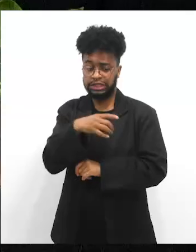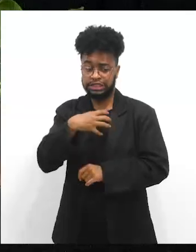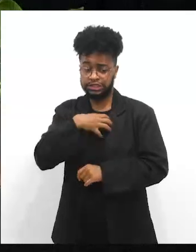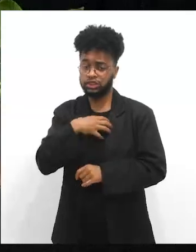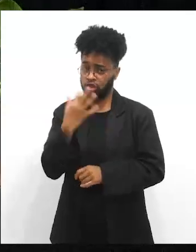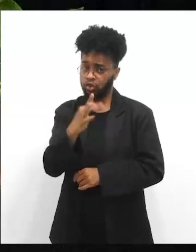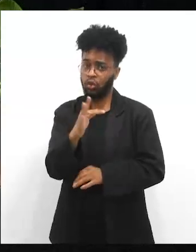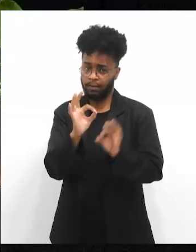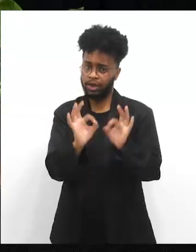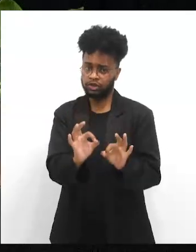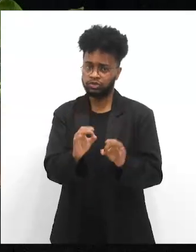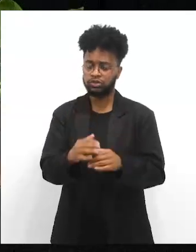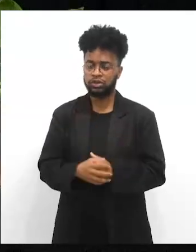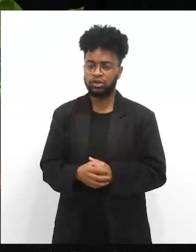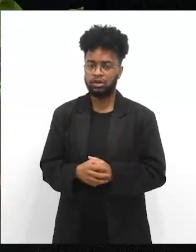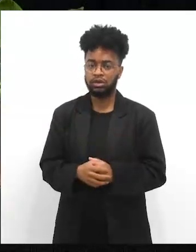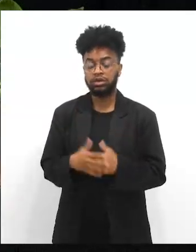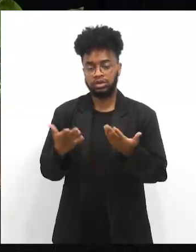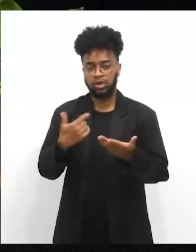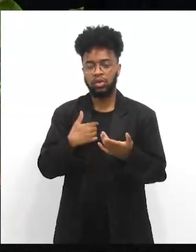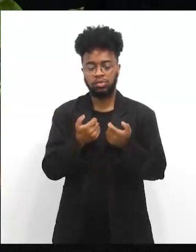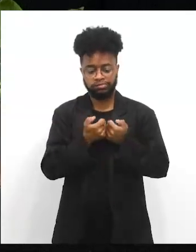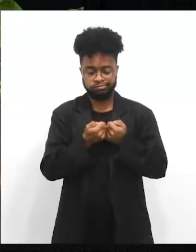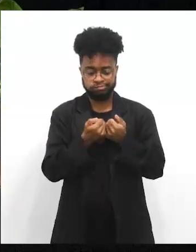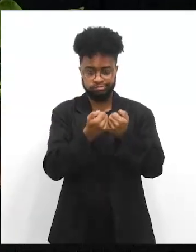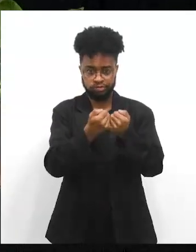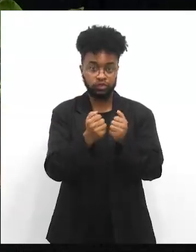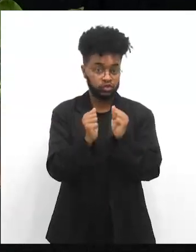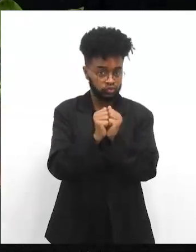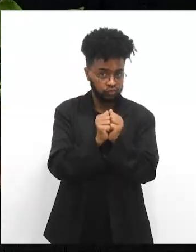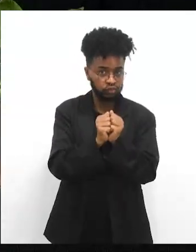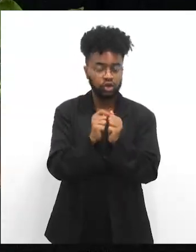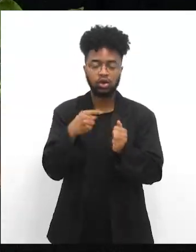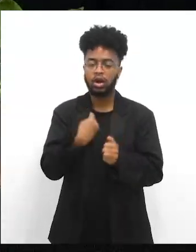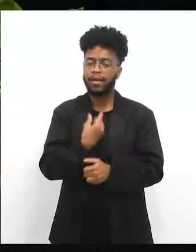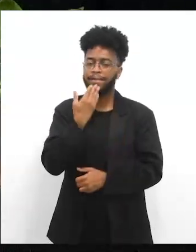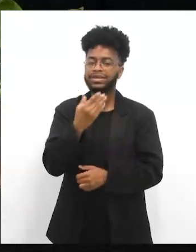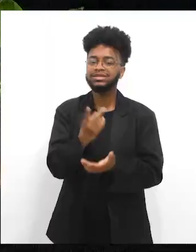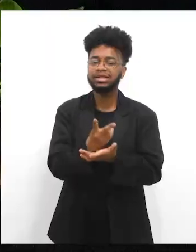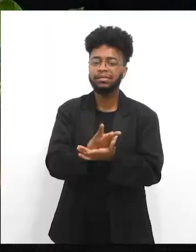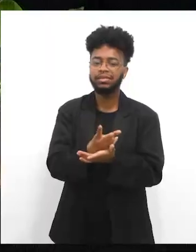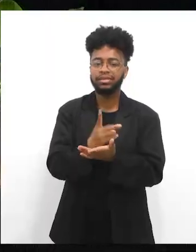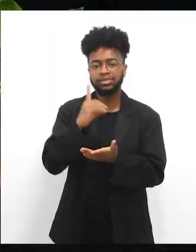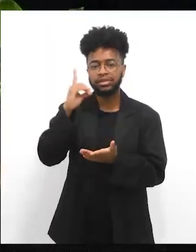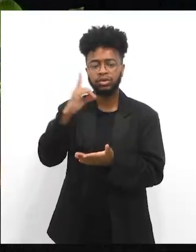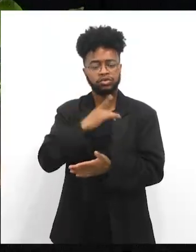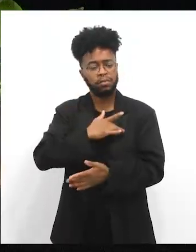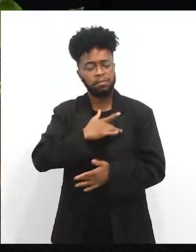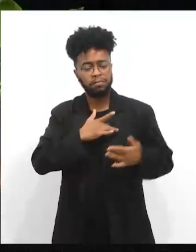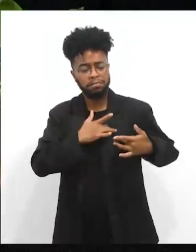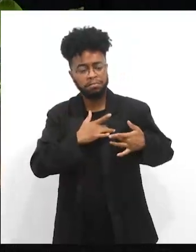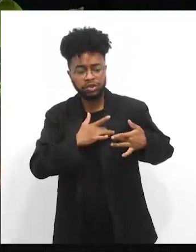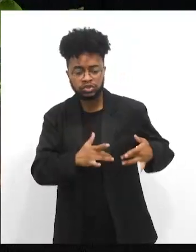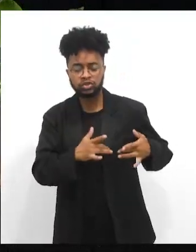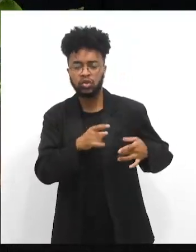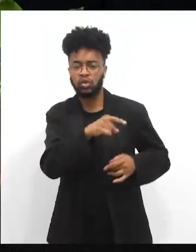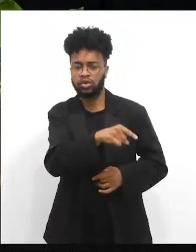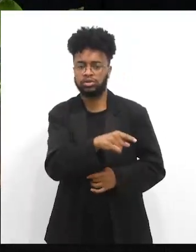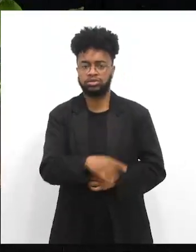sentindo muita dor. Então eu ia e fazia o terço com ele, e a gente sempre pedia que Deus